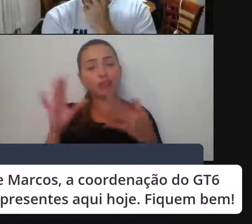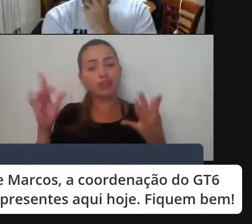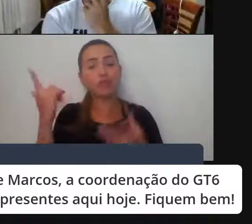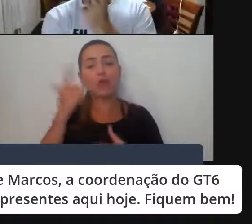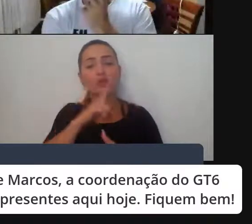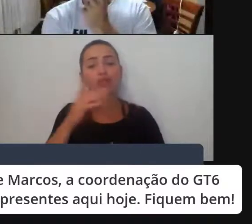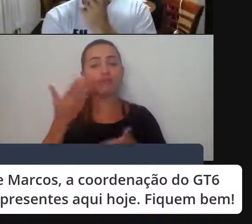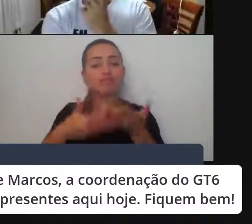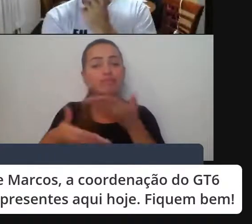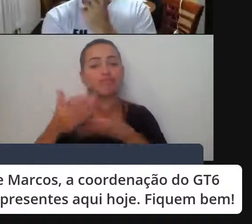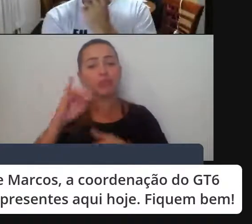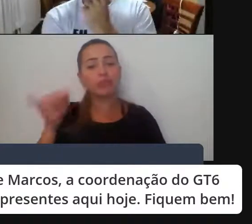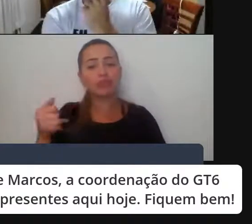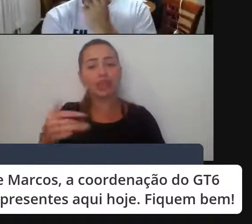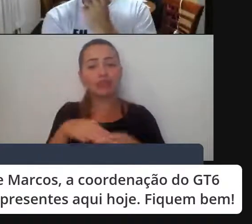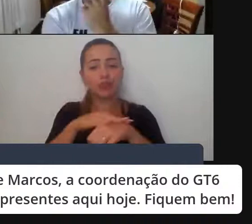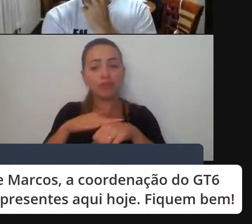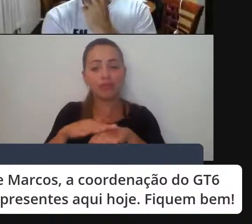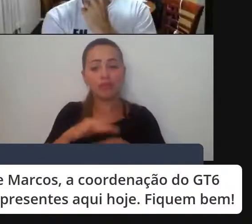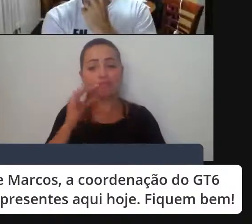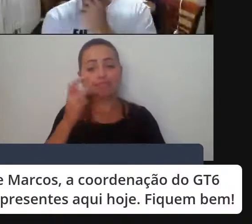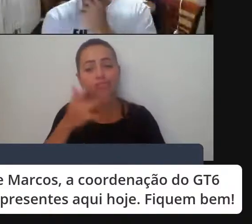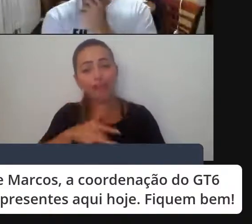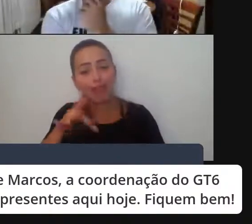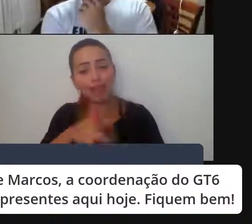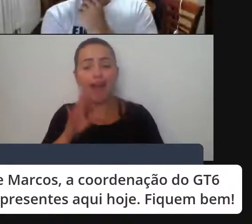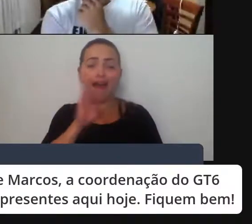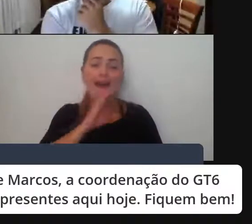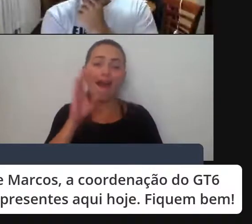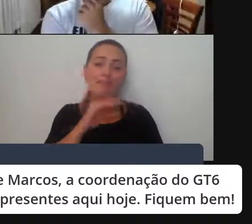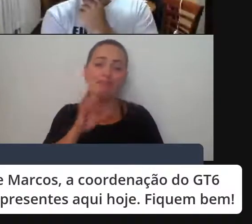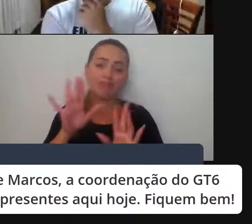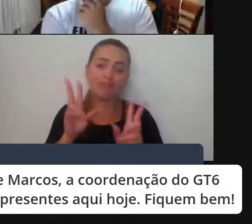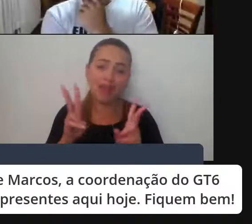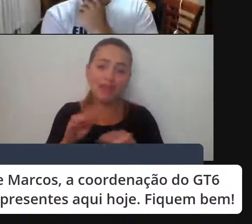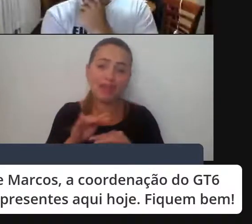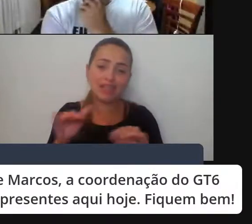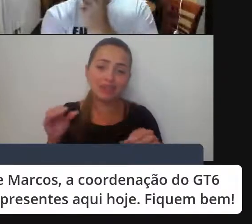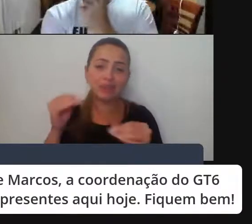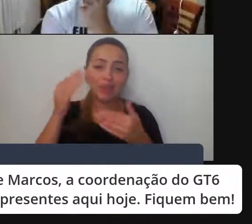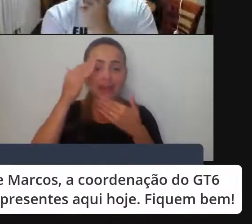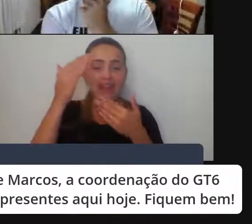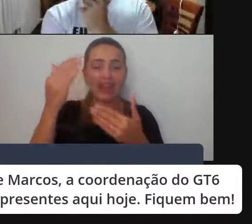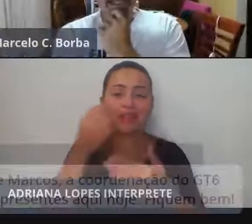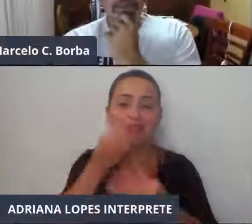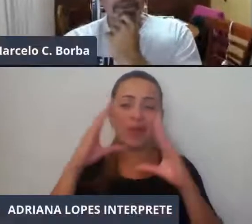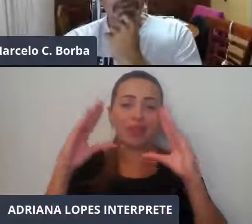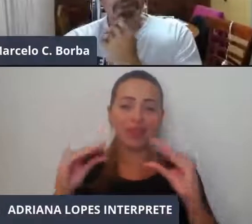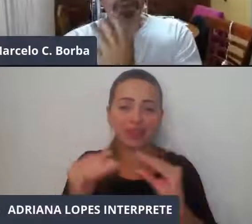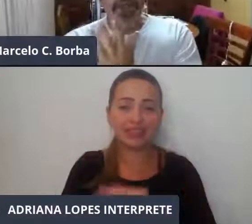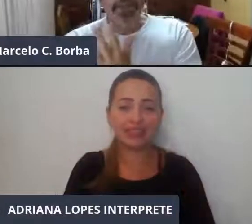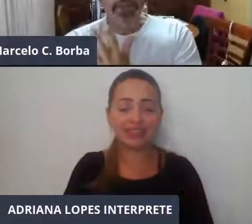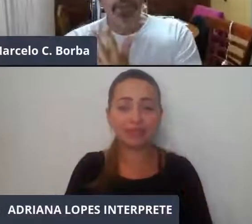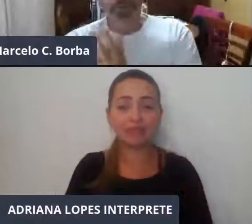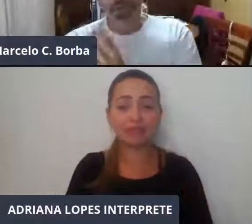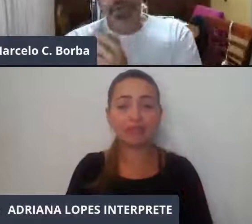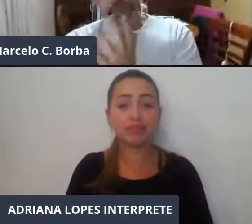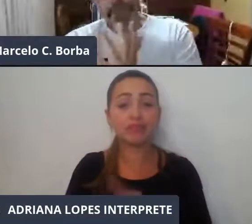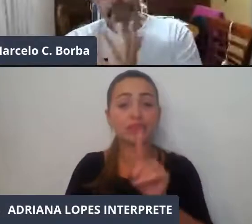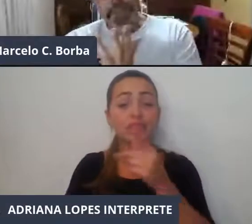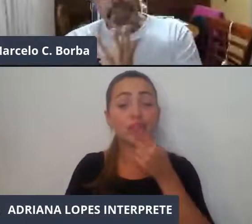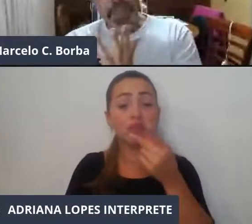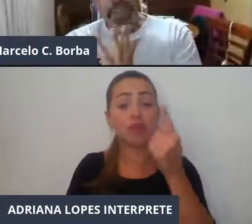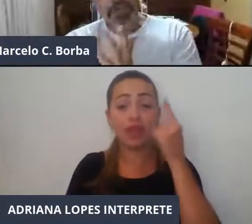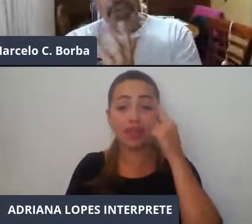oportunidades conversar um pouco mais. Pena que foi mesmo tão rápido, né? Mas mesmo assim, muito obrigado e boa noite. A ideia do Maurício Rosa é muito